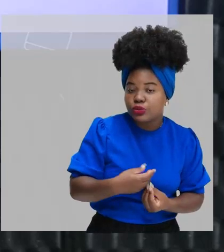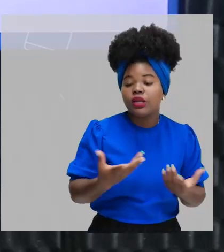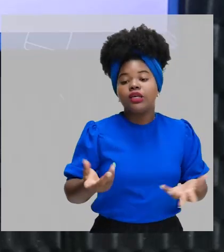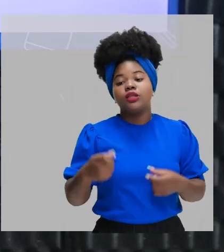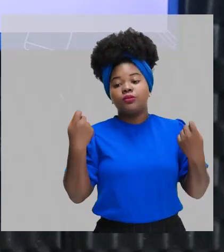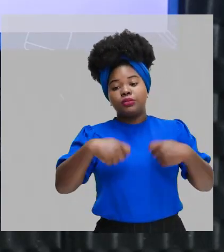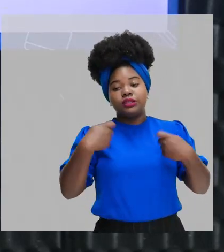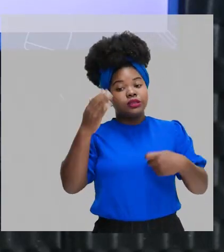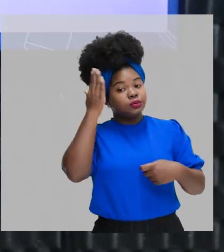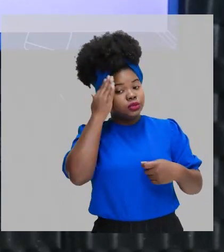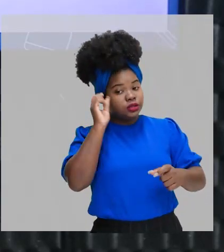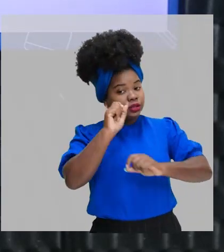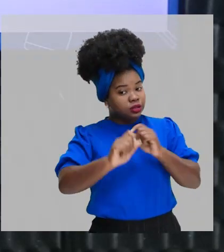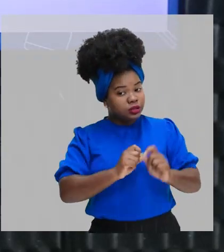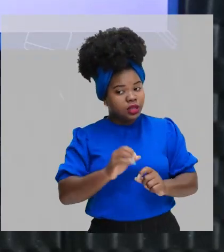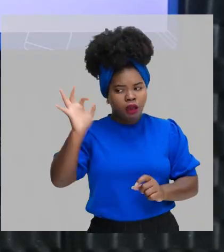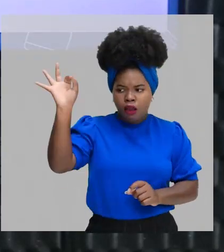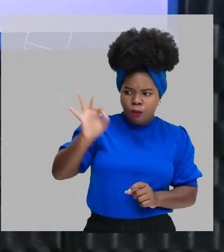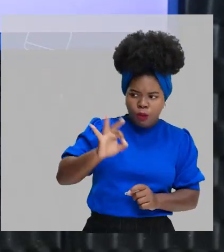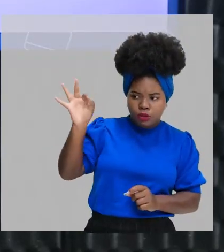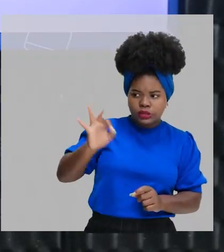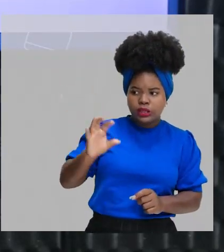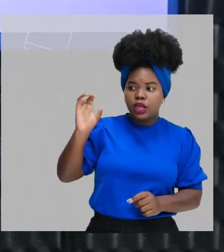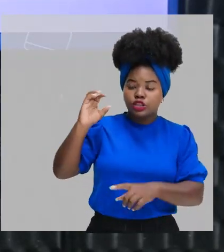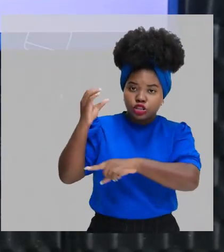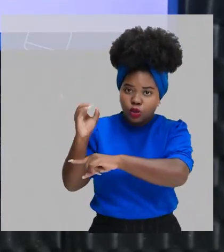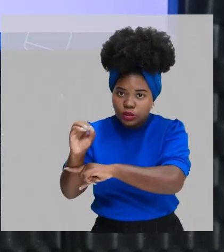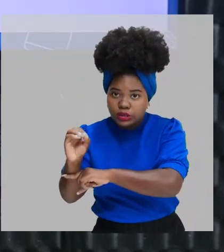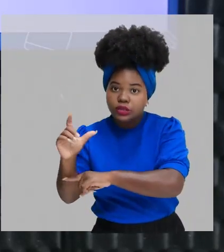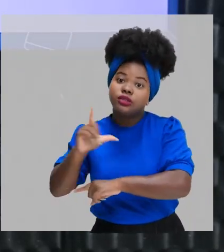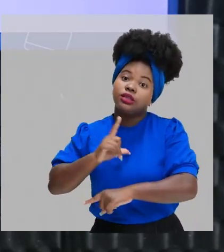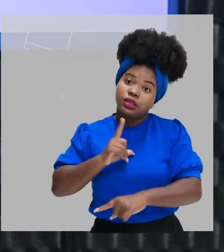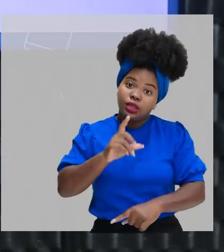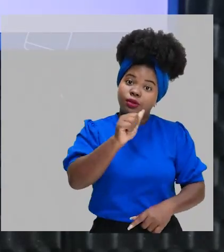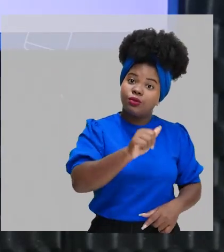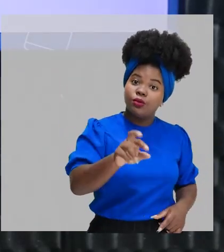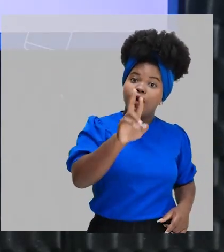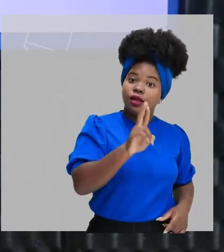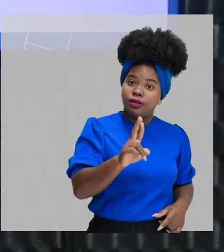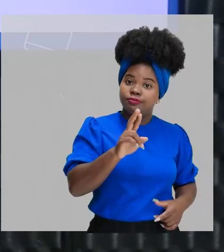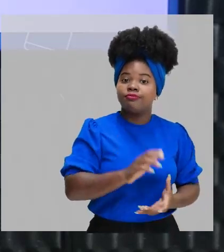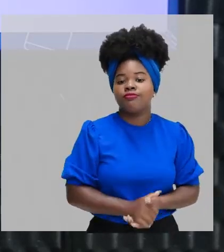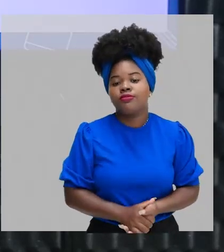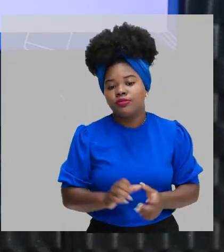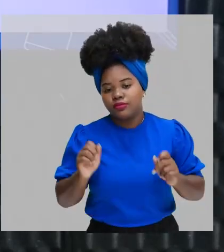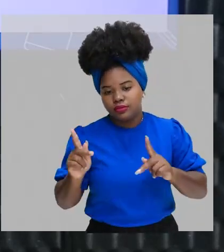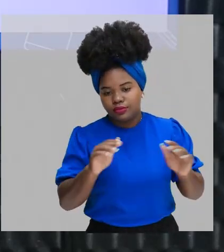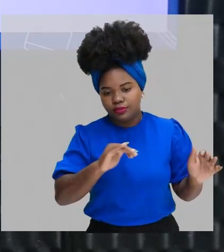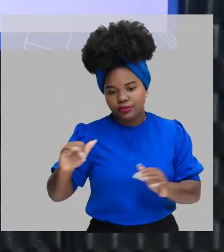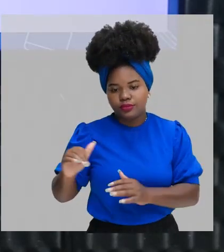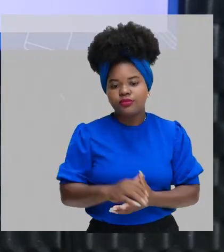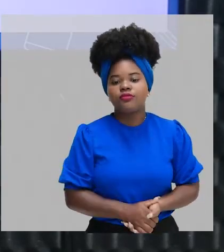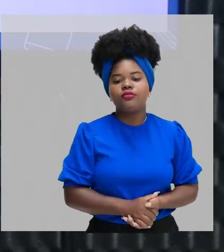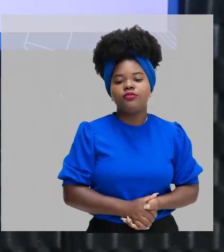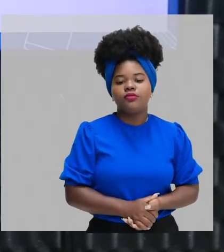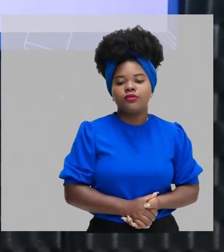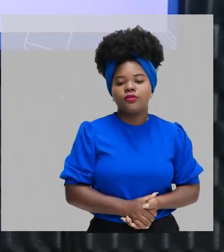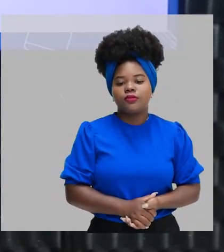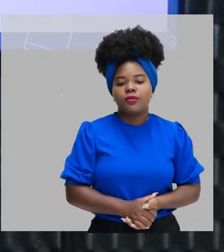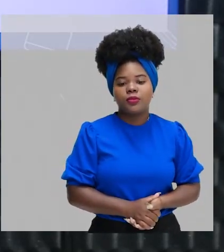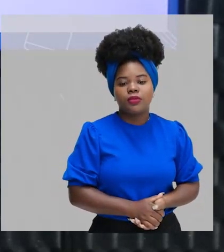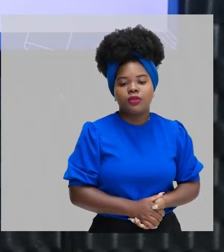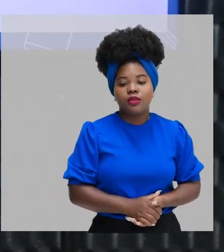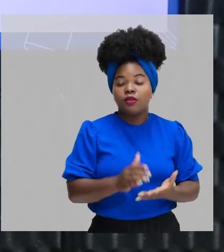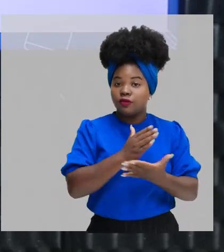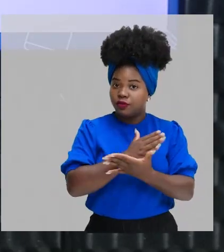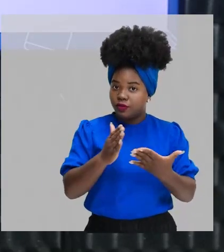aquela porcentagem de oxigênio que está presente no ar atmosférico. Então, nós vamos tratar desse tema agora no